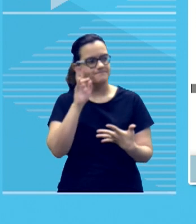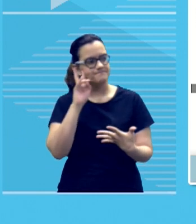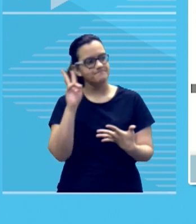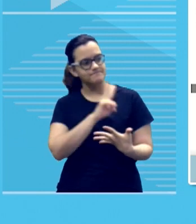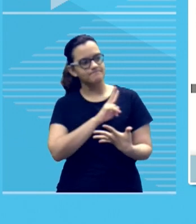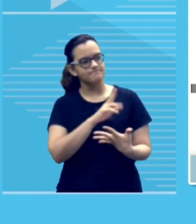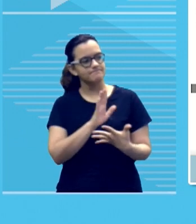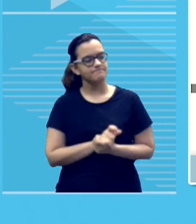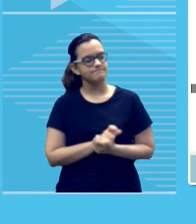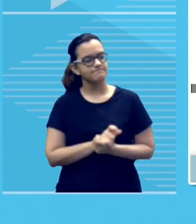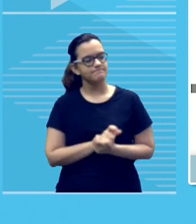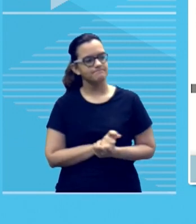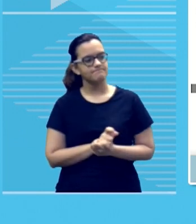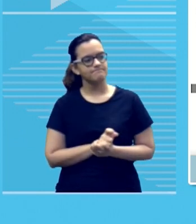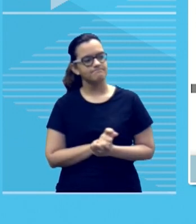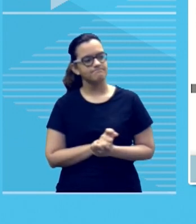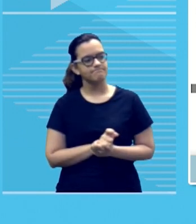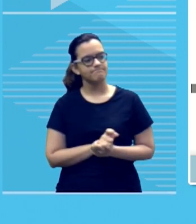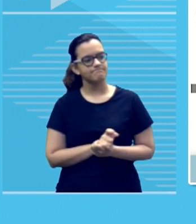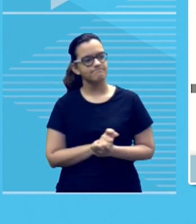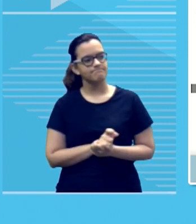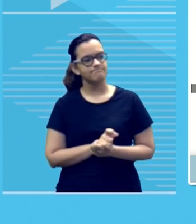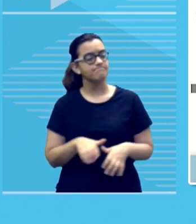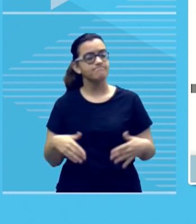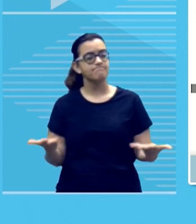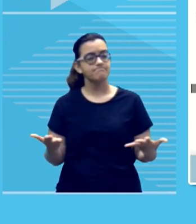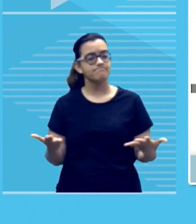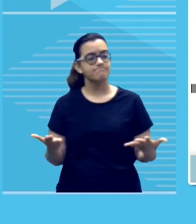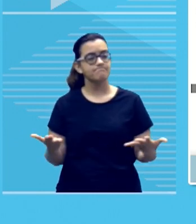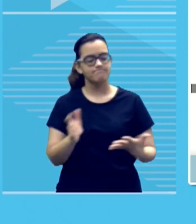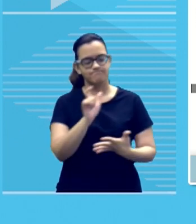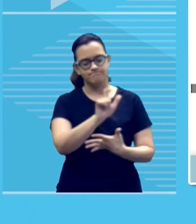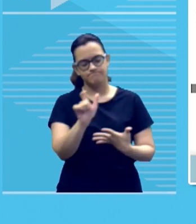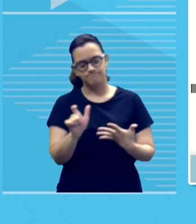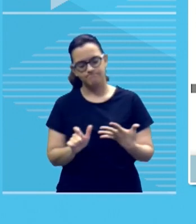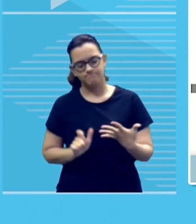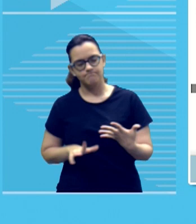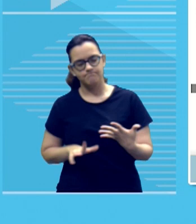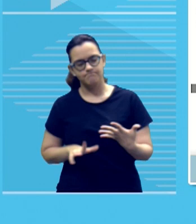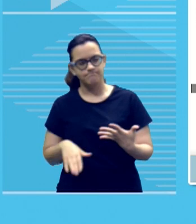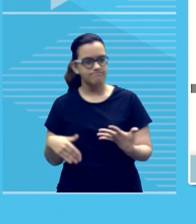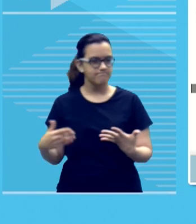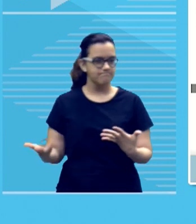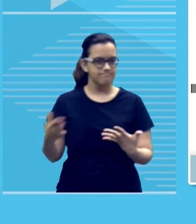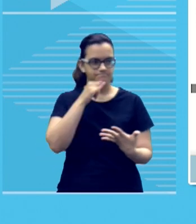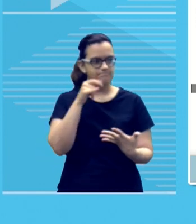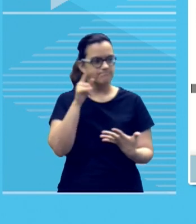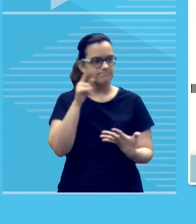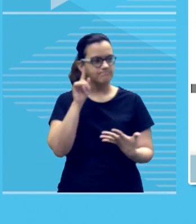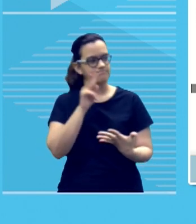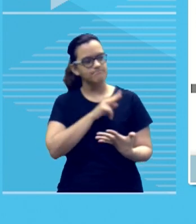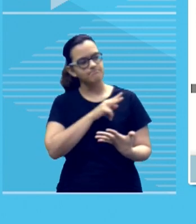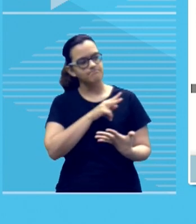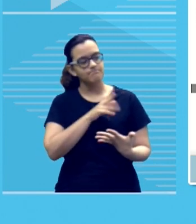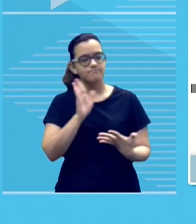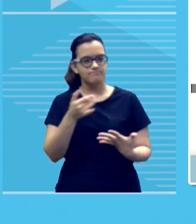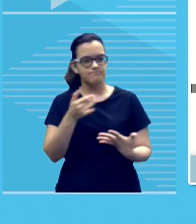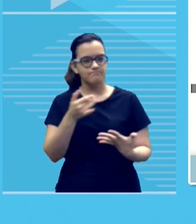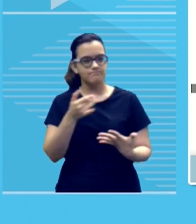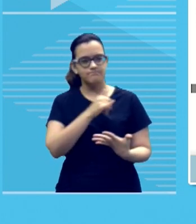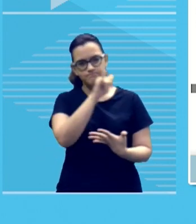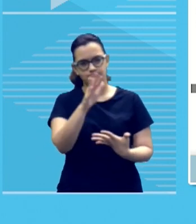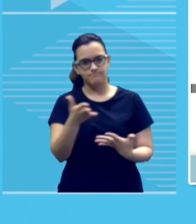qual o tipo de isomeria está ocorrendo Entre esses dois compostos já tá dizendo que tem isomeria